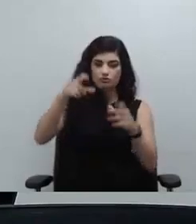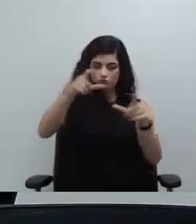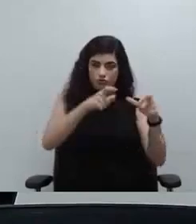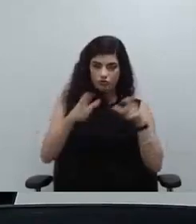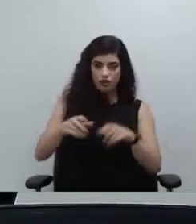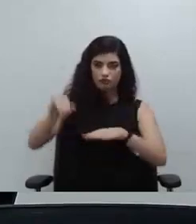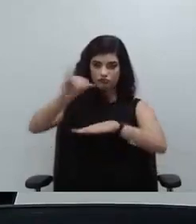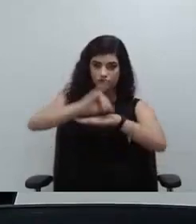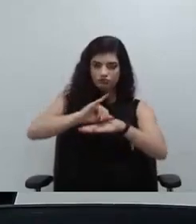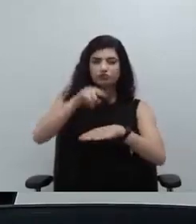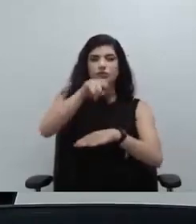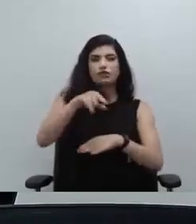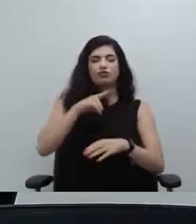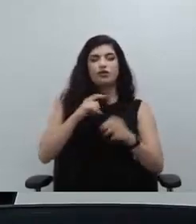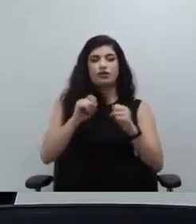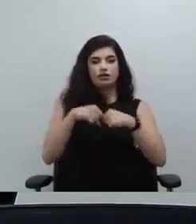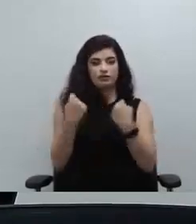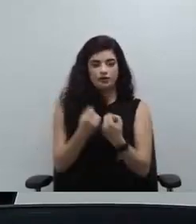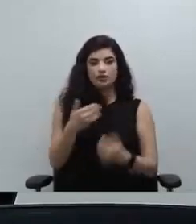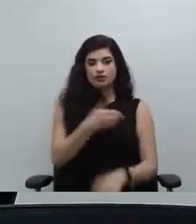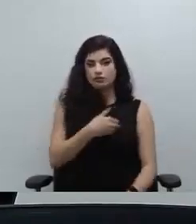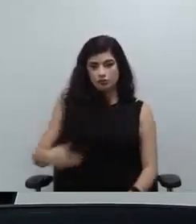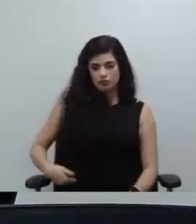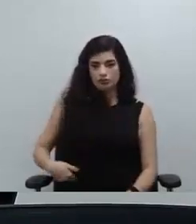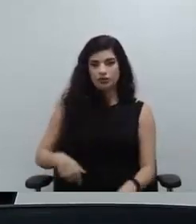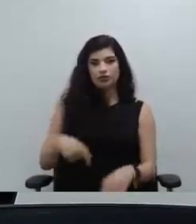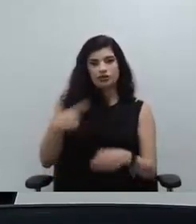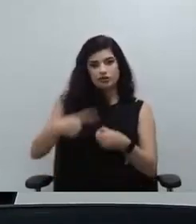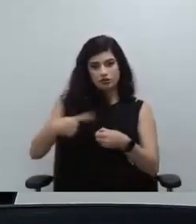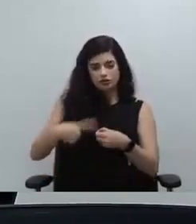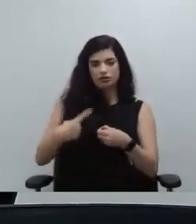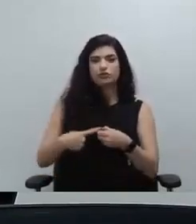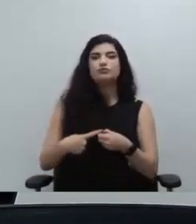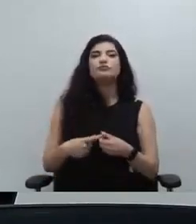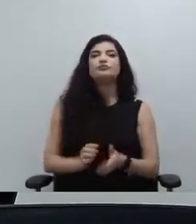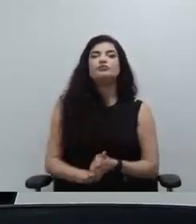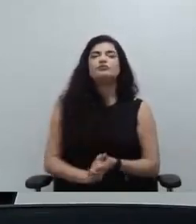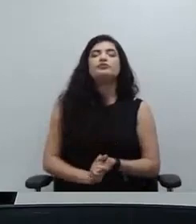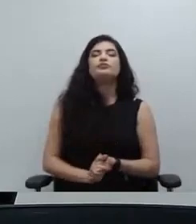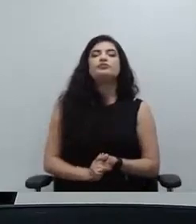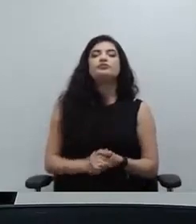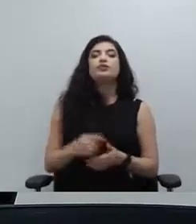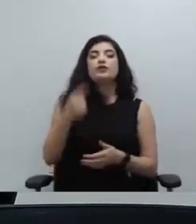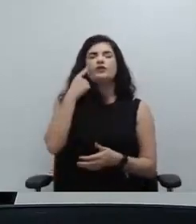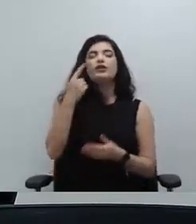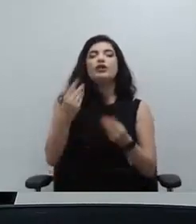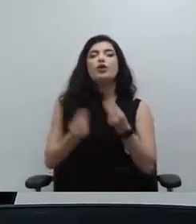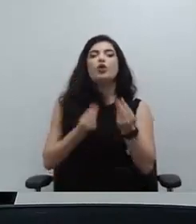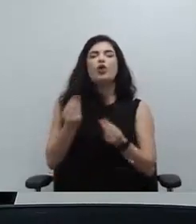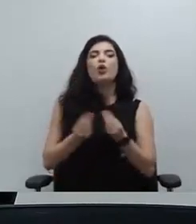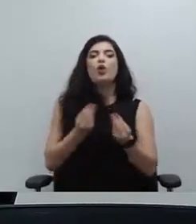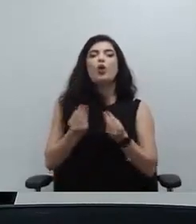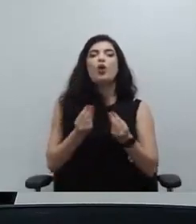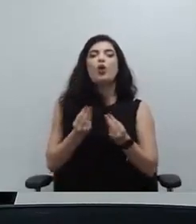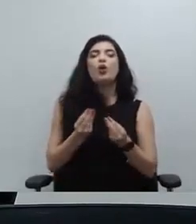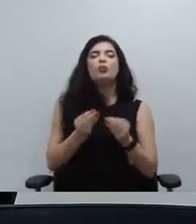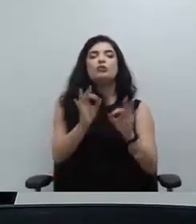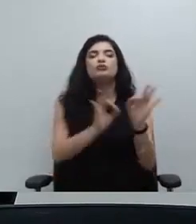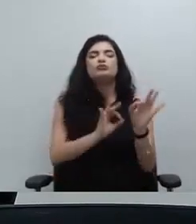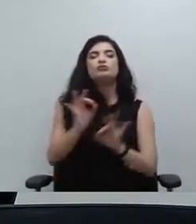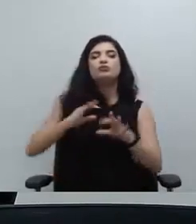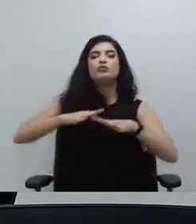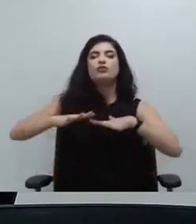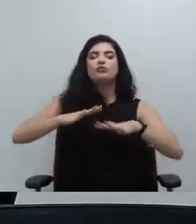metropolitana e das defensorias públicas regionais do interior, respectivamente, a ouvidoria avalia que o envolvimento desses órgãos pode